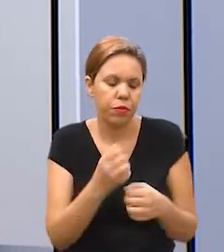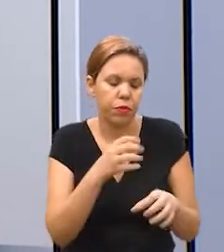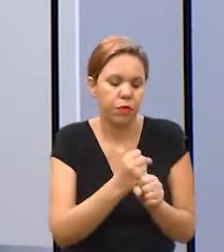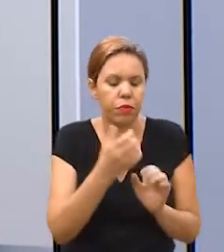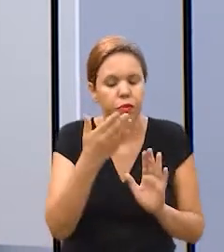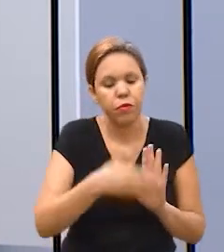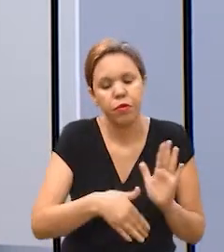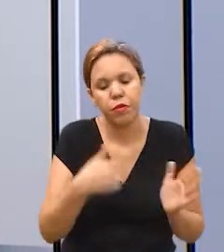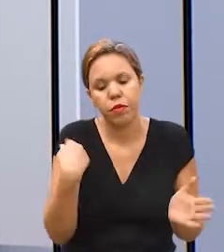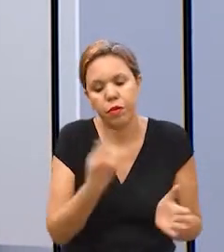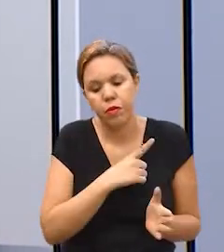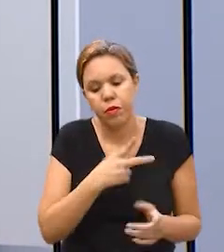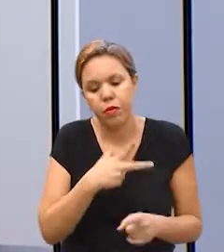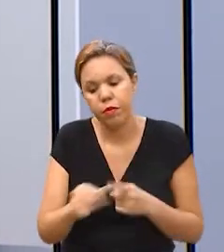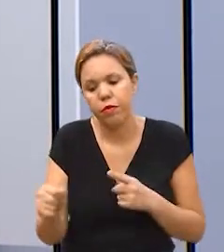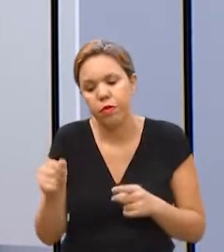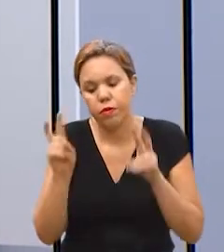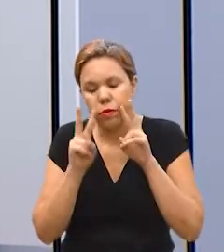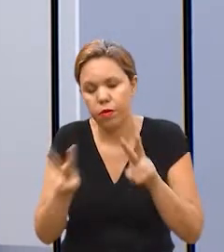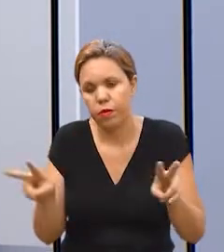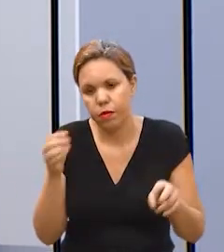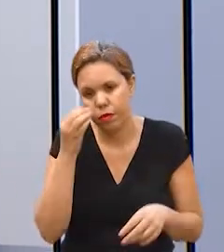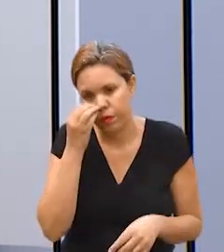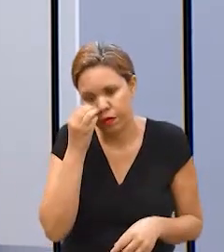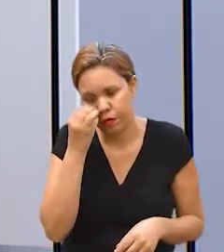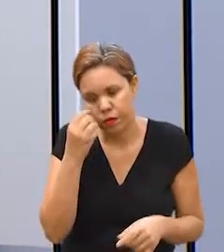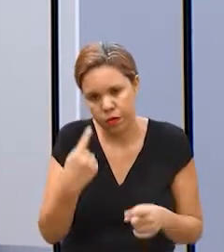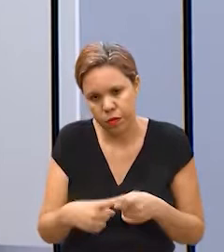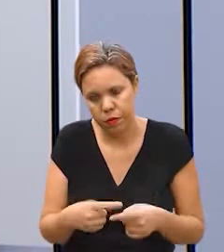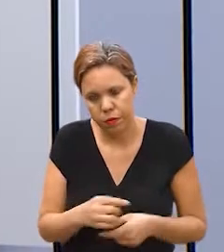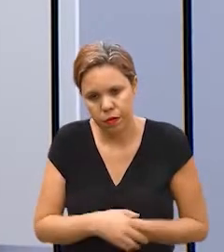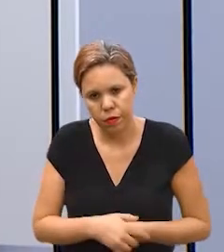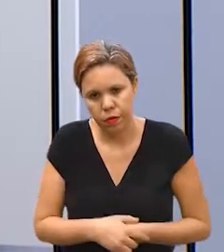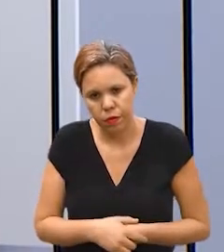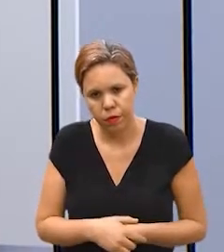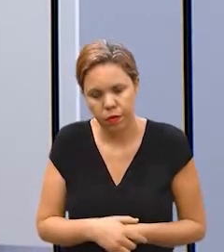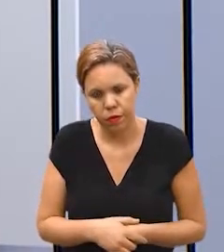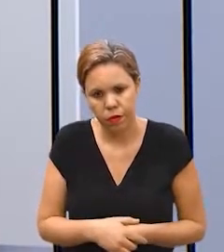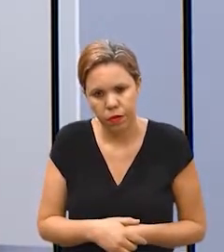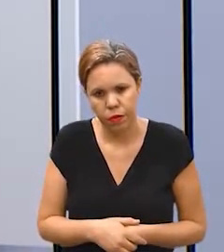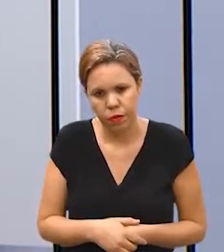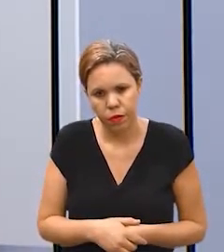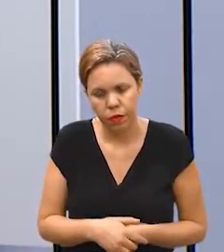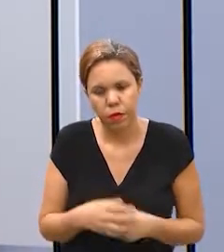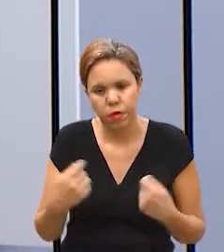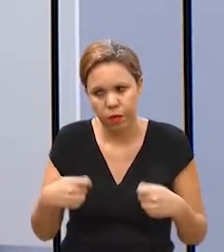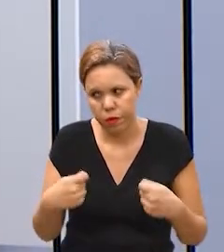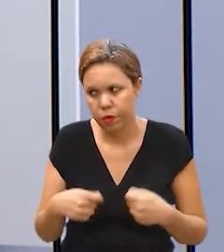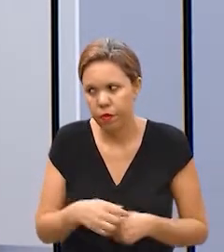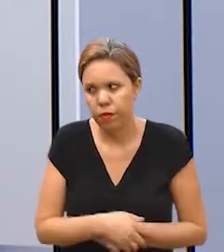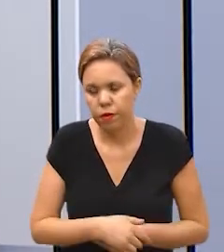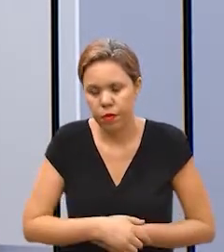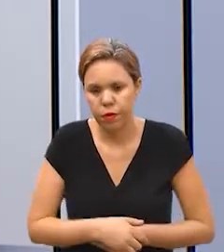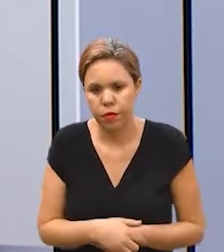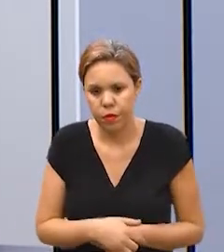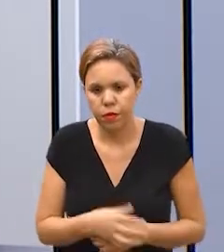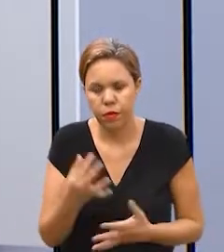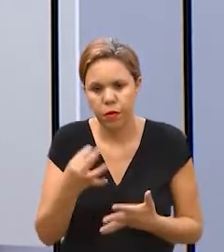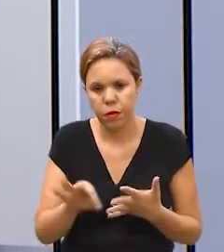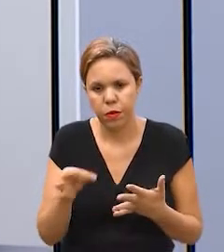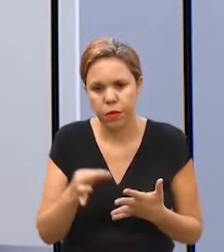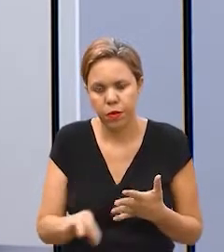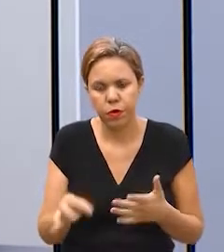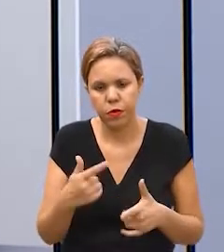nós temos que superar essa visão. Por quê? Porque é preciso corrigir o